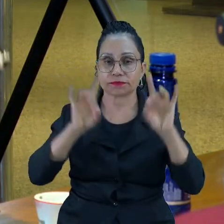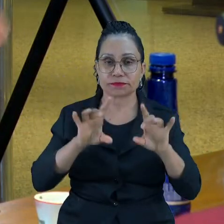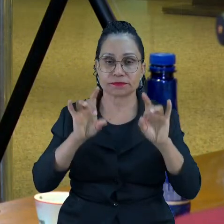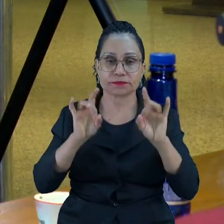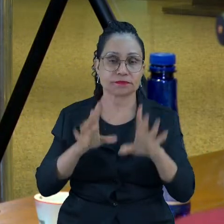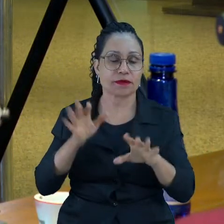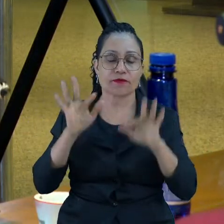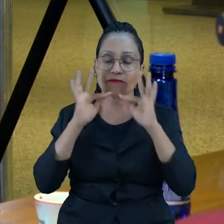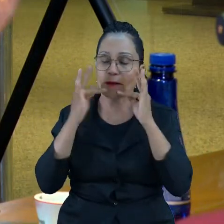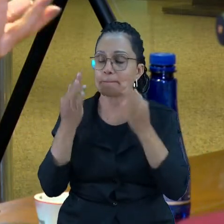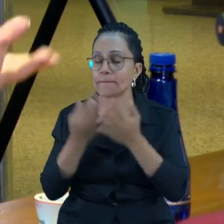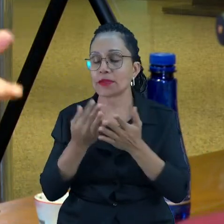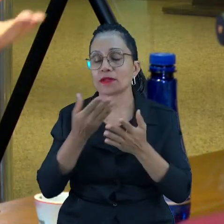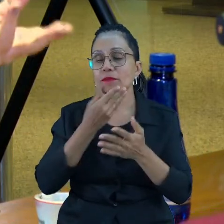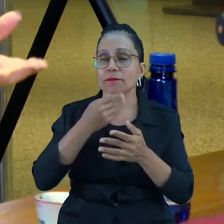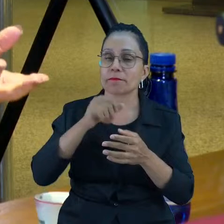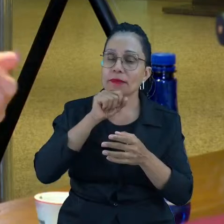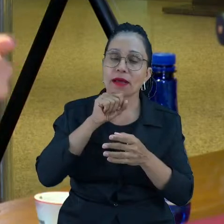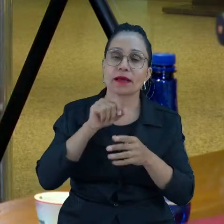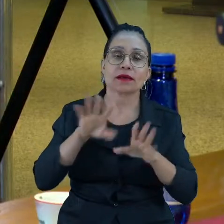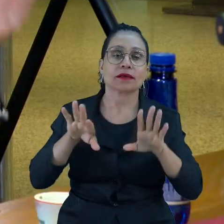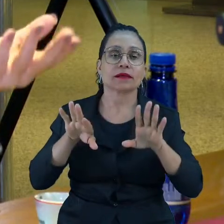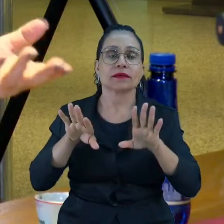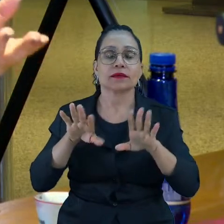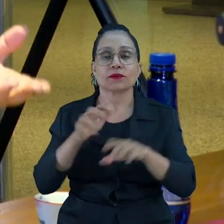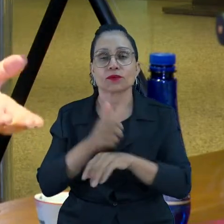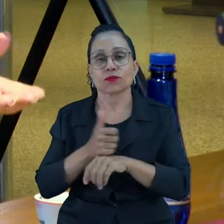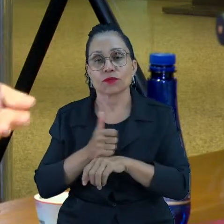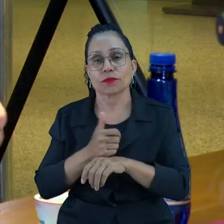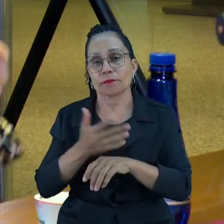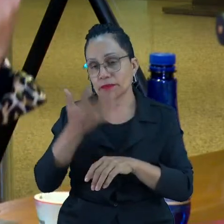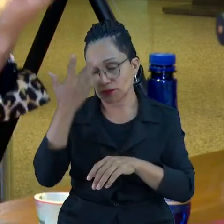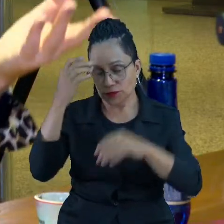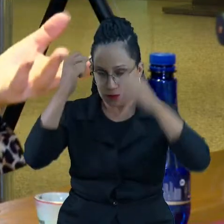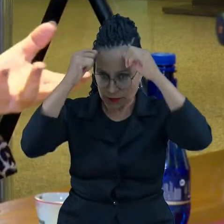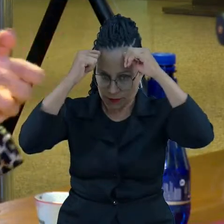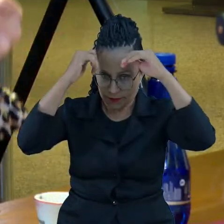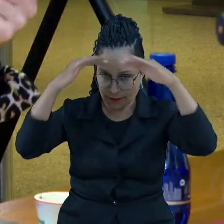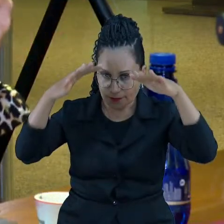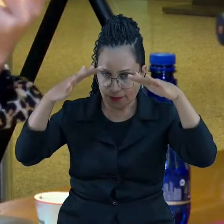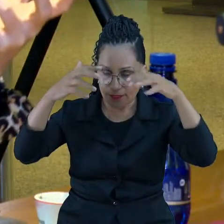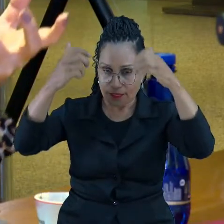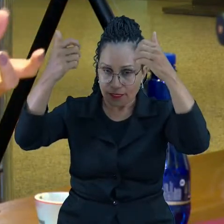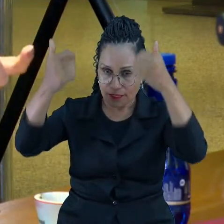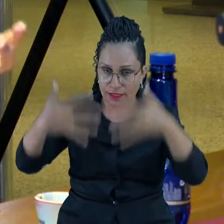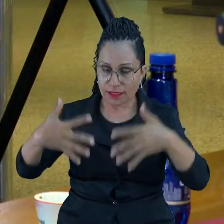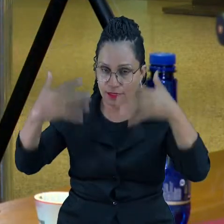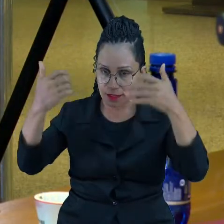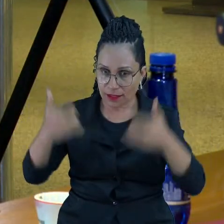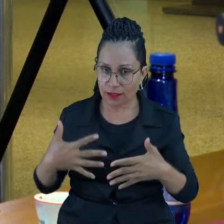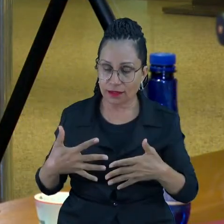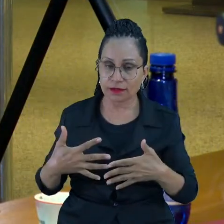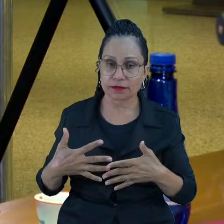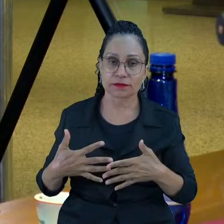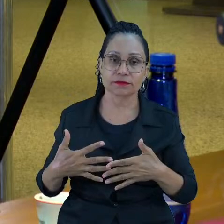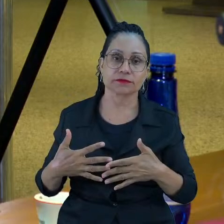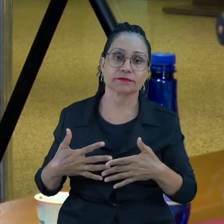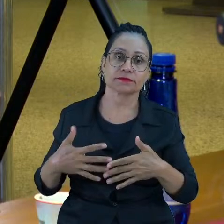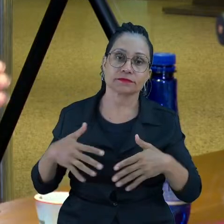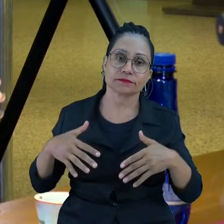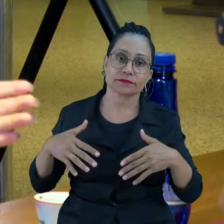pais, com famílias, com as pessoas com TEA, com o transtorno do espectro autista, para falar ali, né? Então, a gente